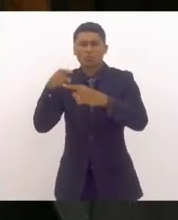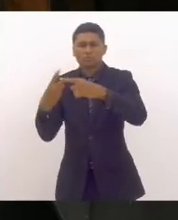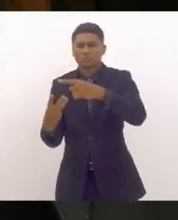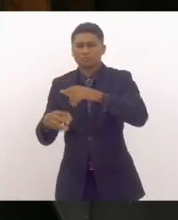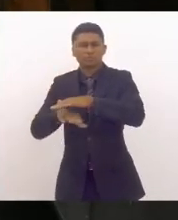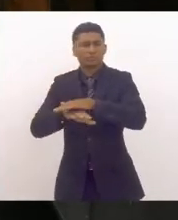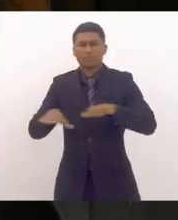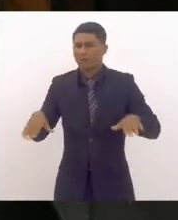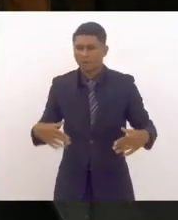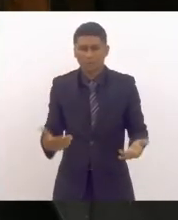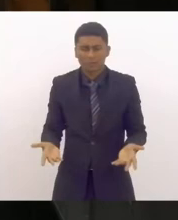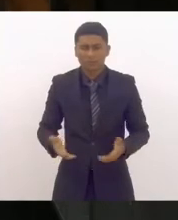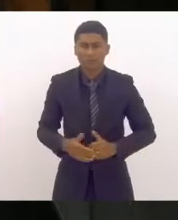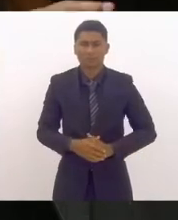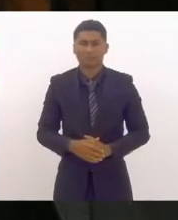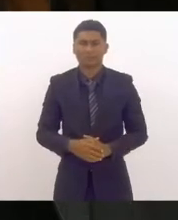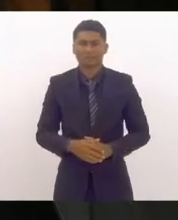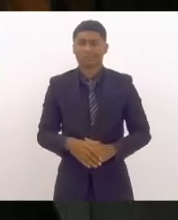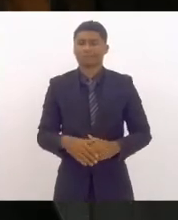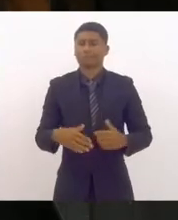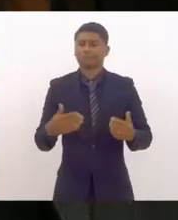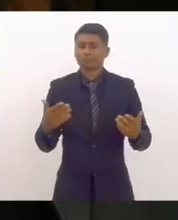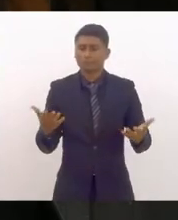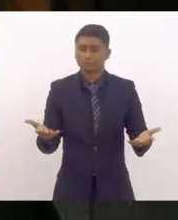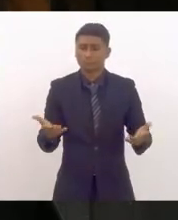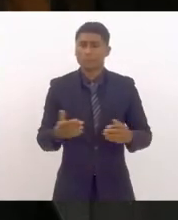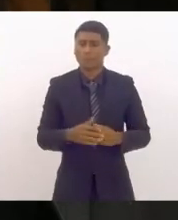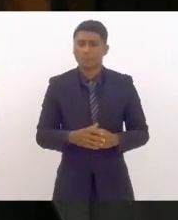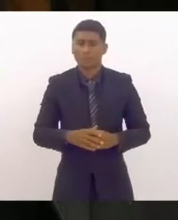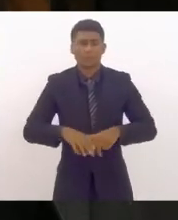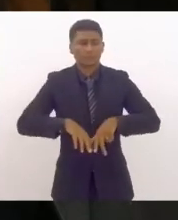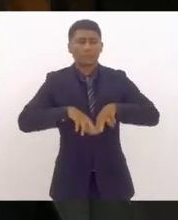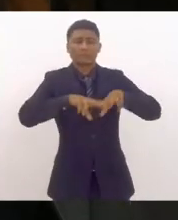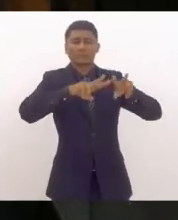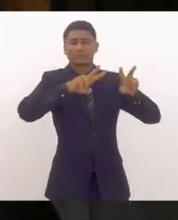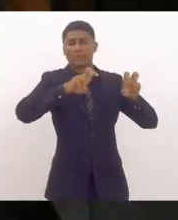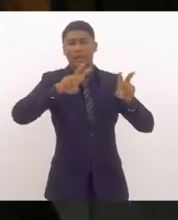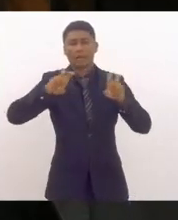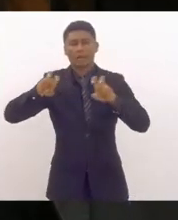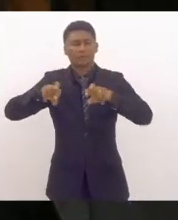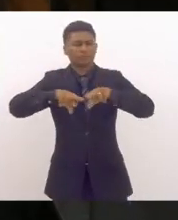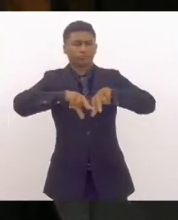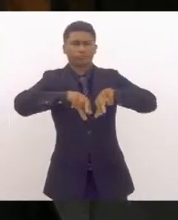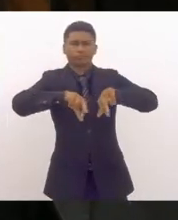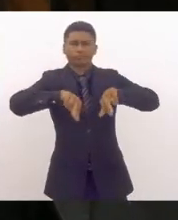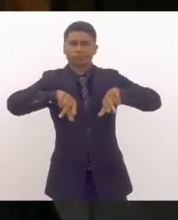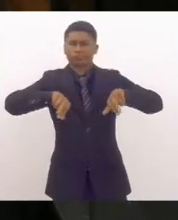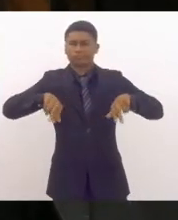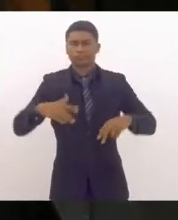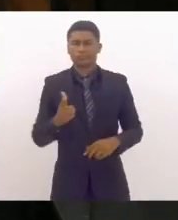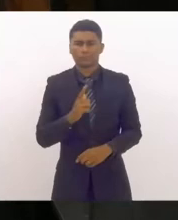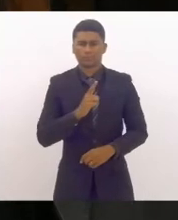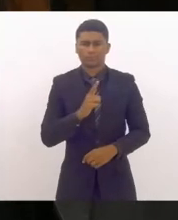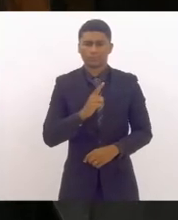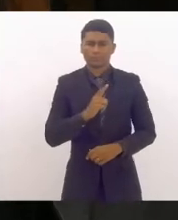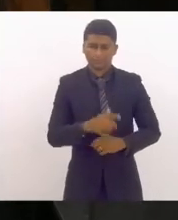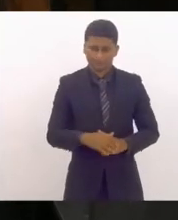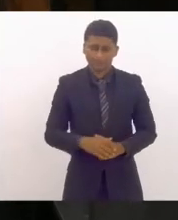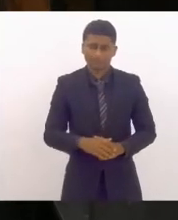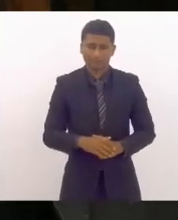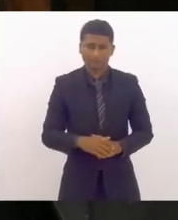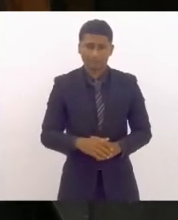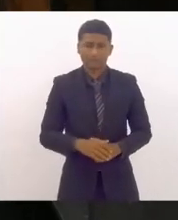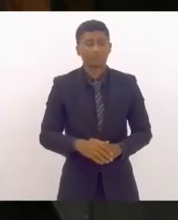da sua capacidade de refino Então são são vários temas estruturantes Deputado Samuel Malafaia que